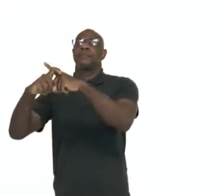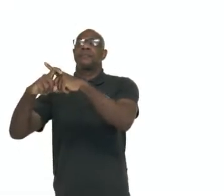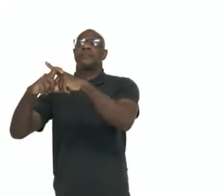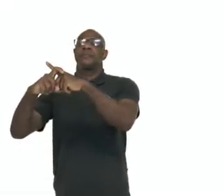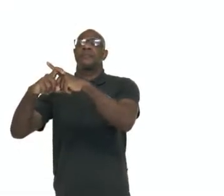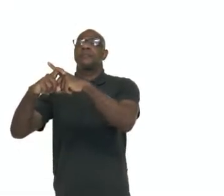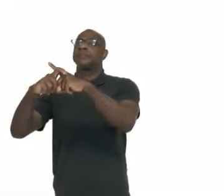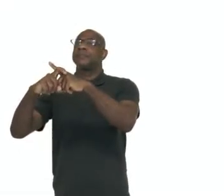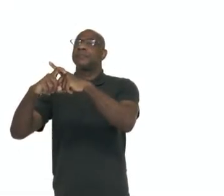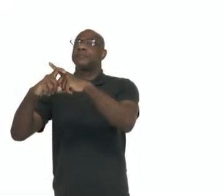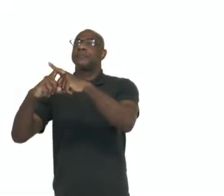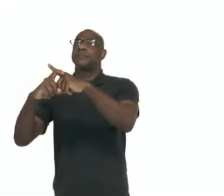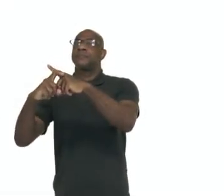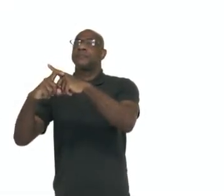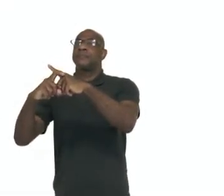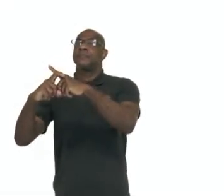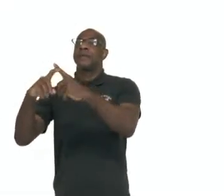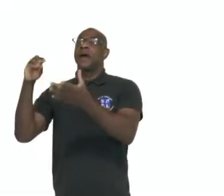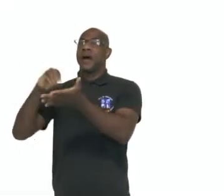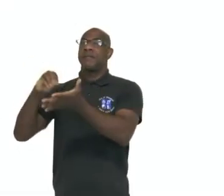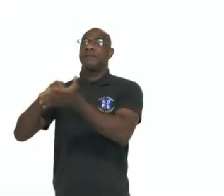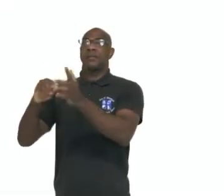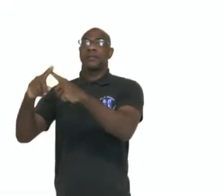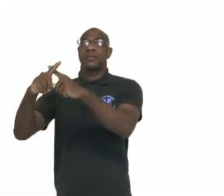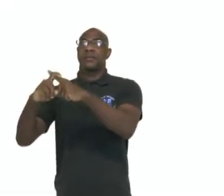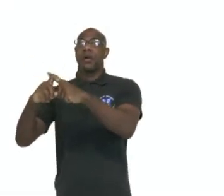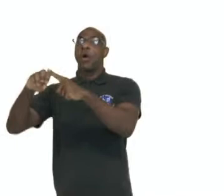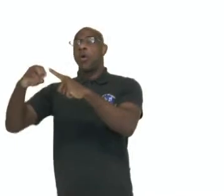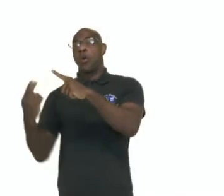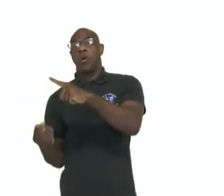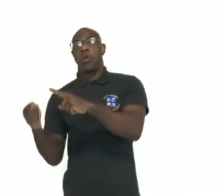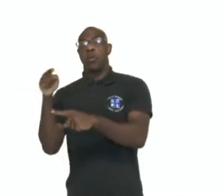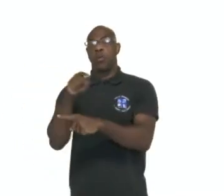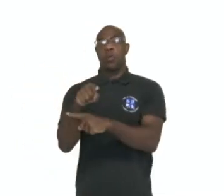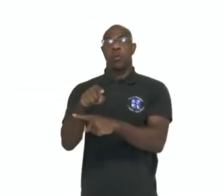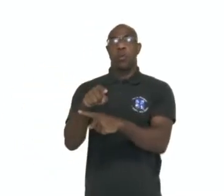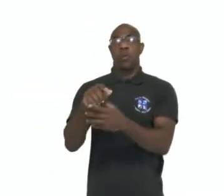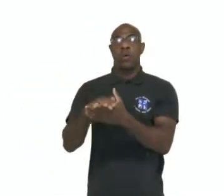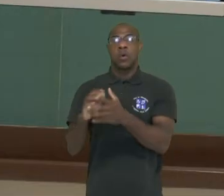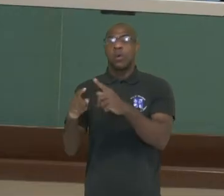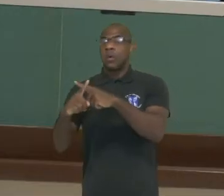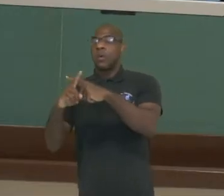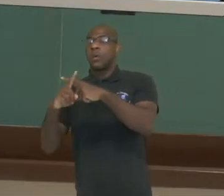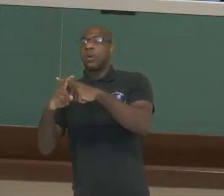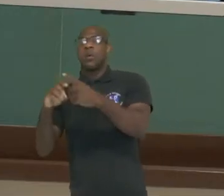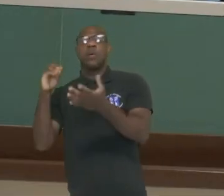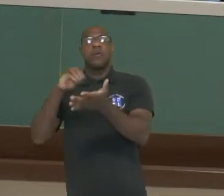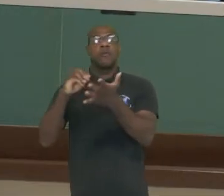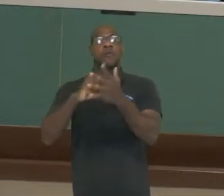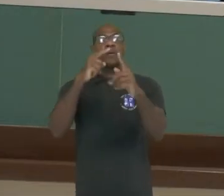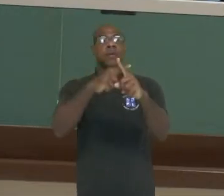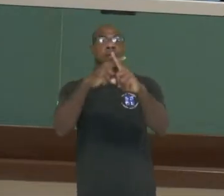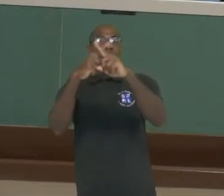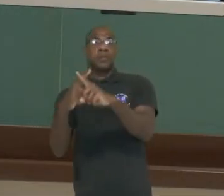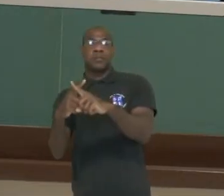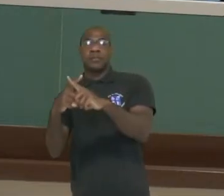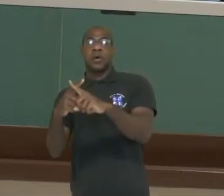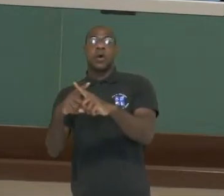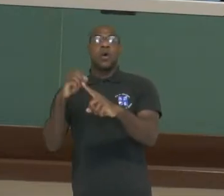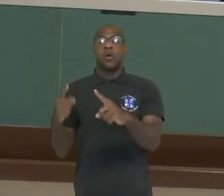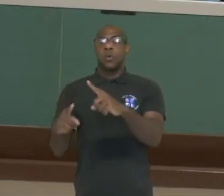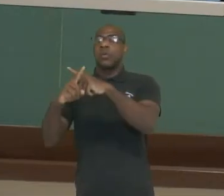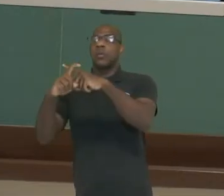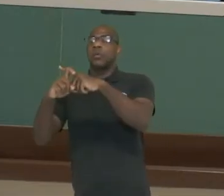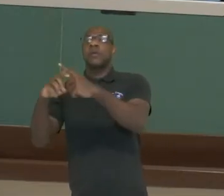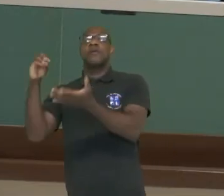casos. Ou a falta ou ali um pedaço desse cromossomo, que não foi